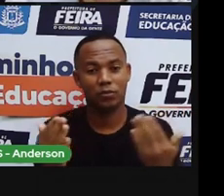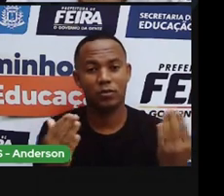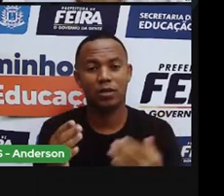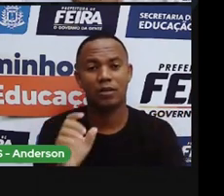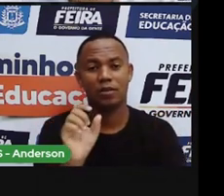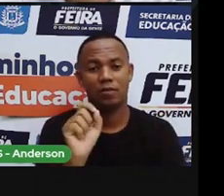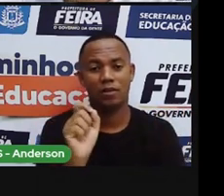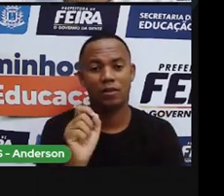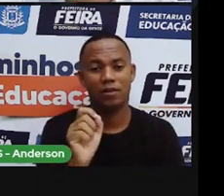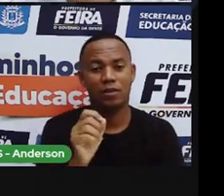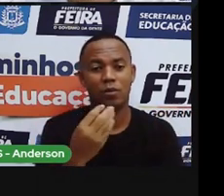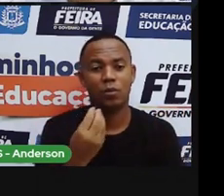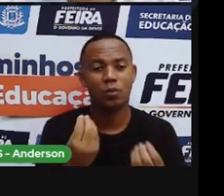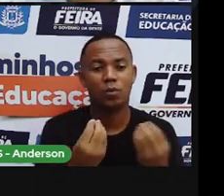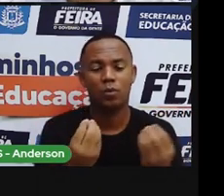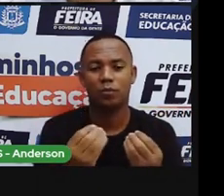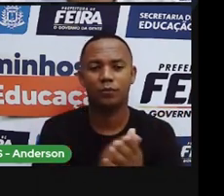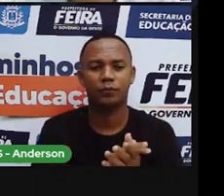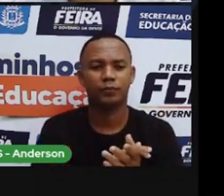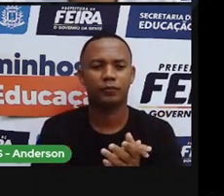temperatura, tá?